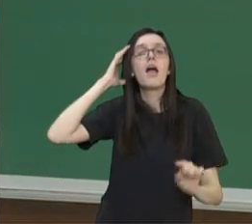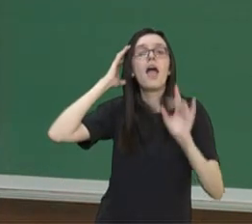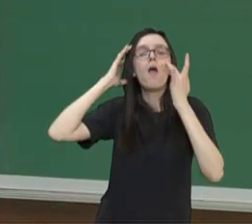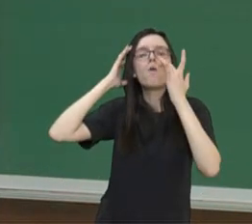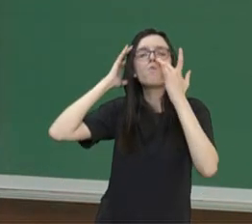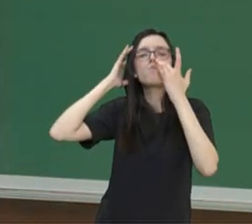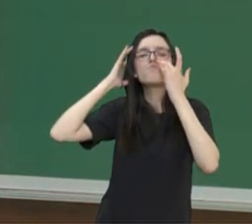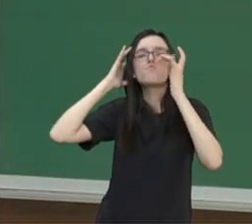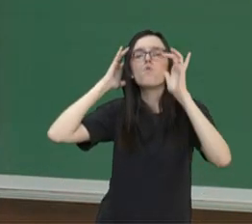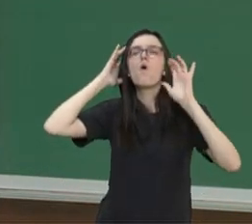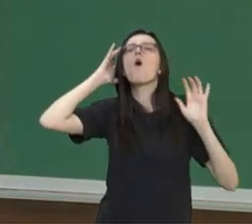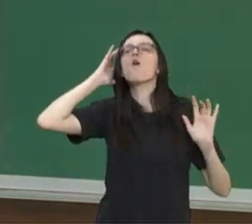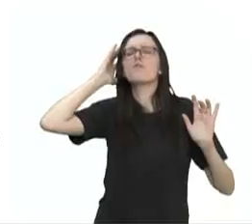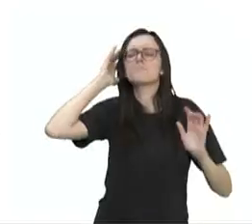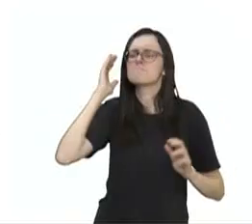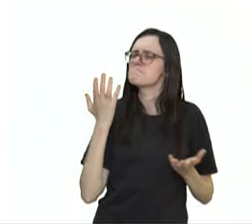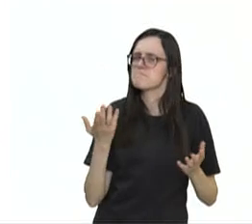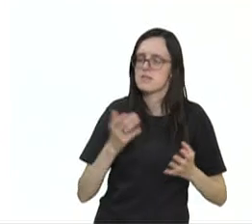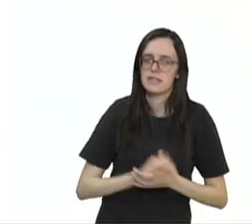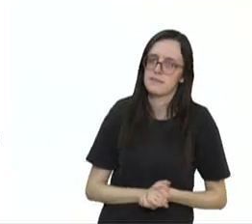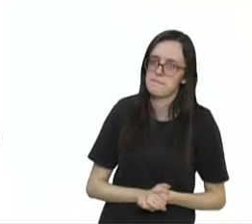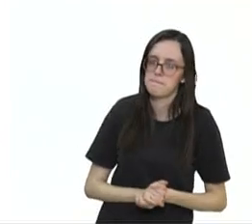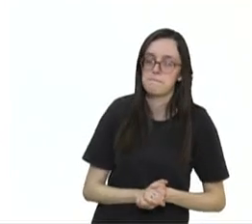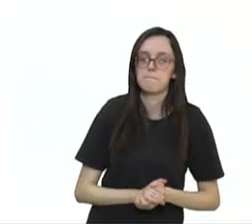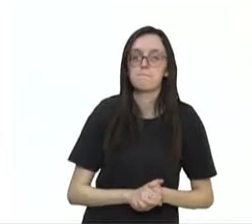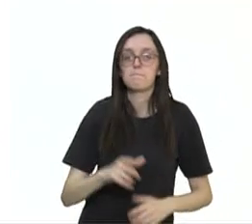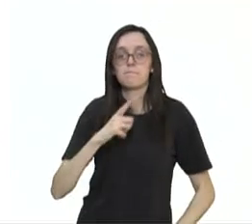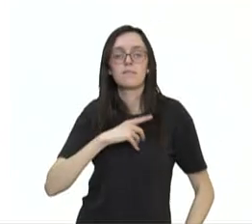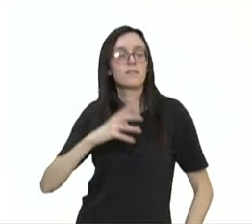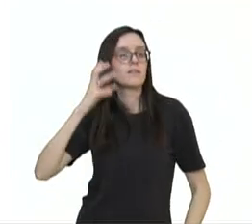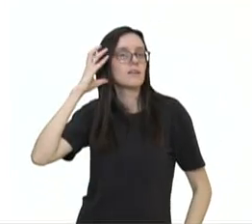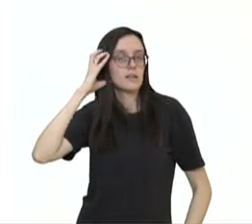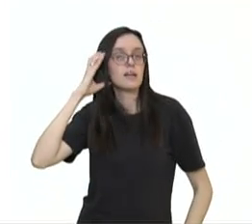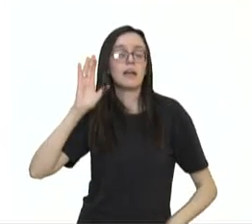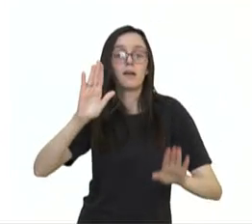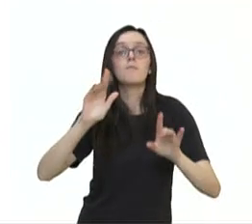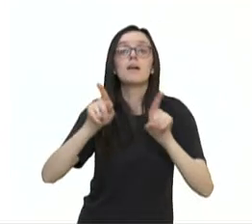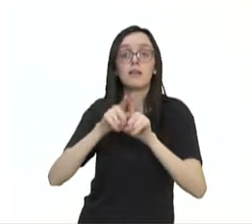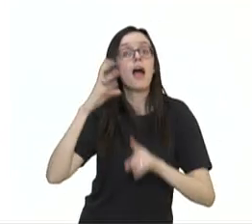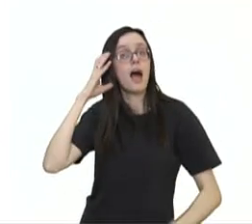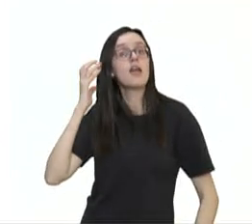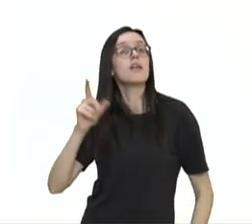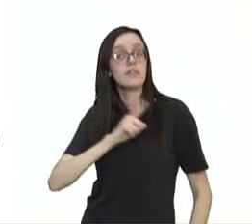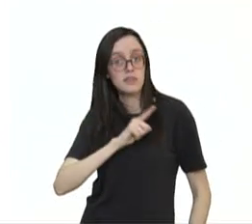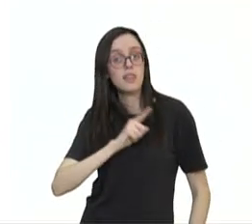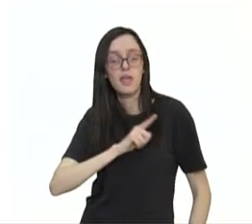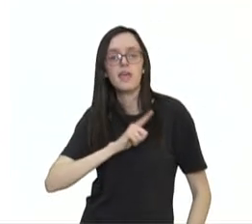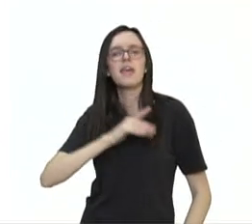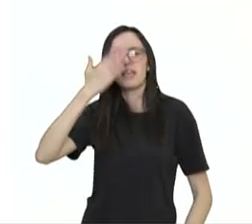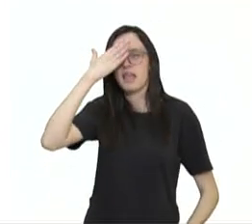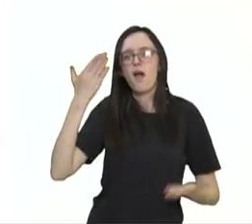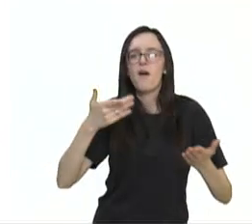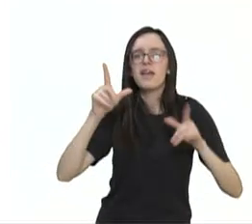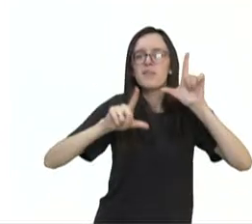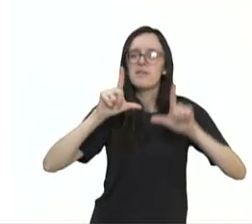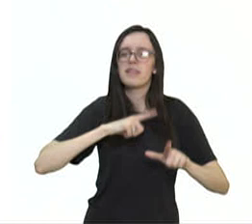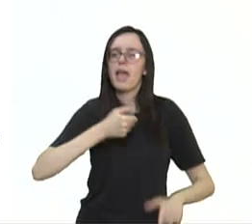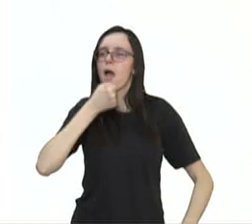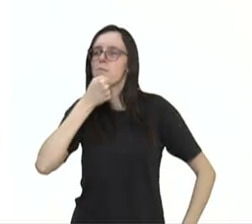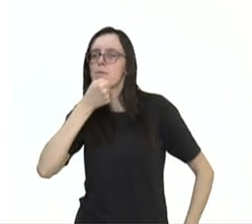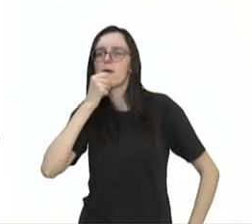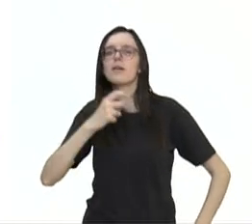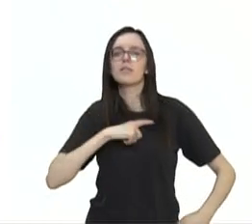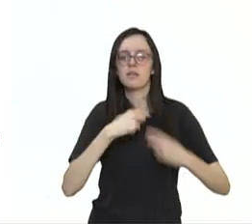de ouro. Ó, os programas de auditório, sim, no rádio, programas de auditório, com